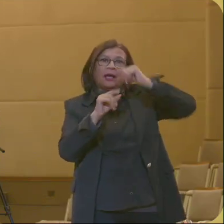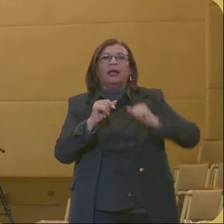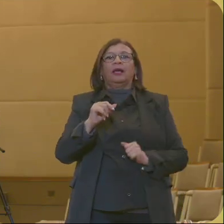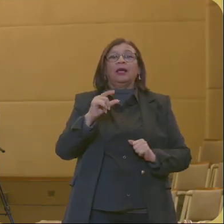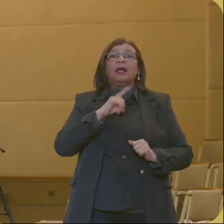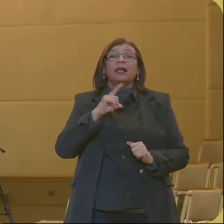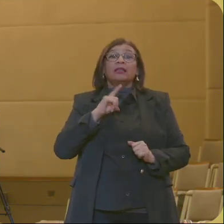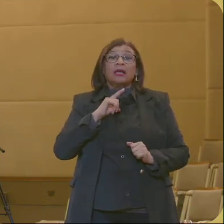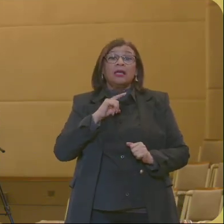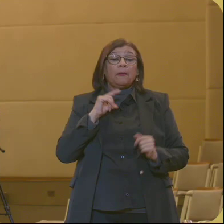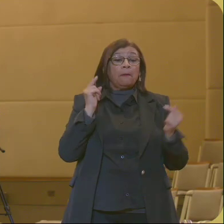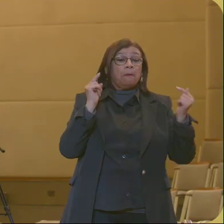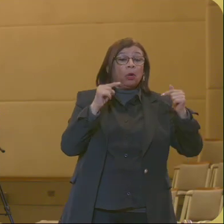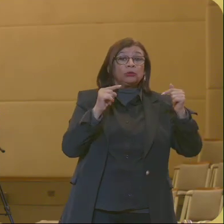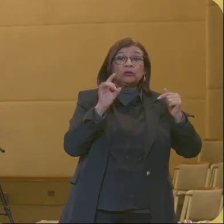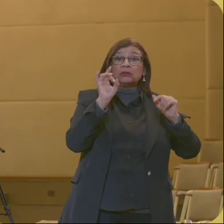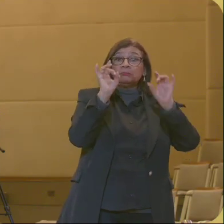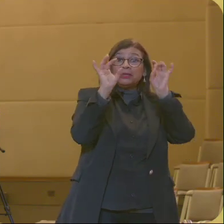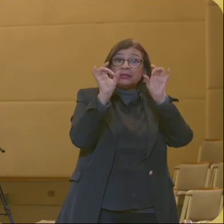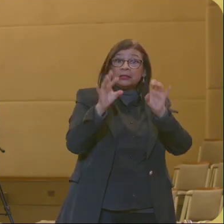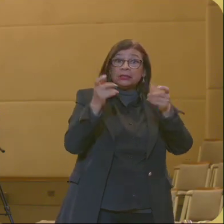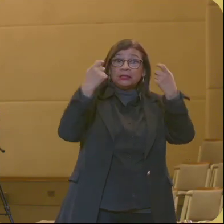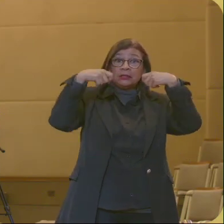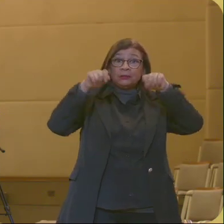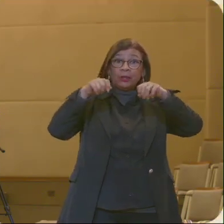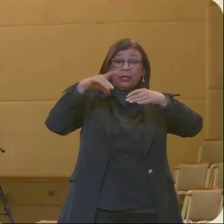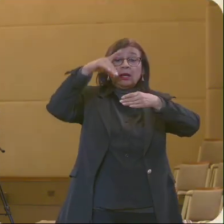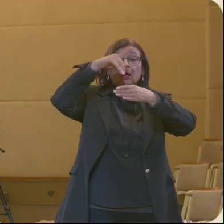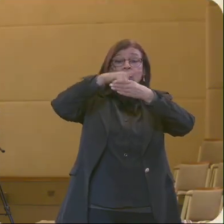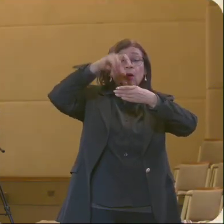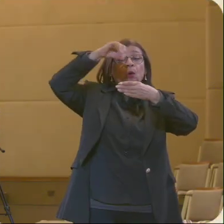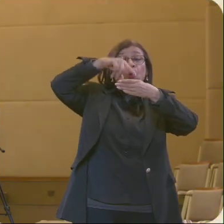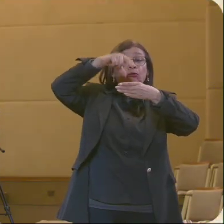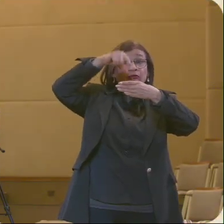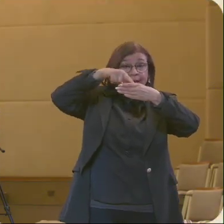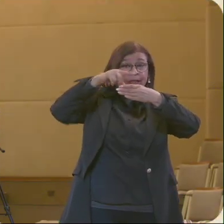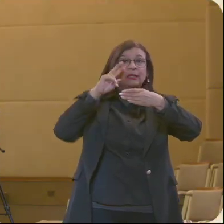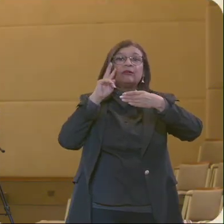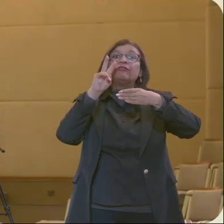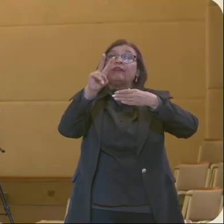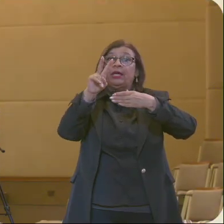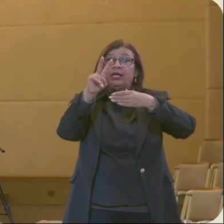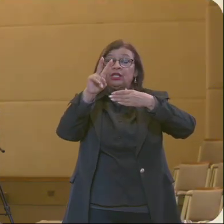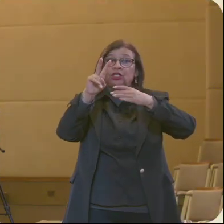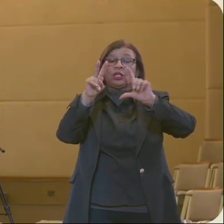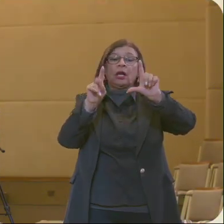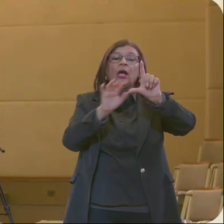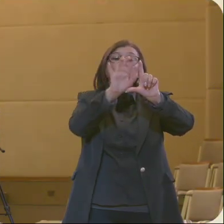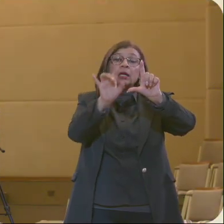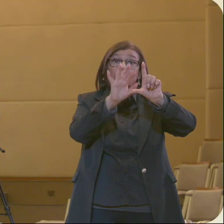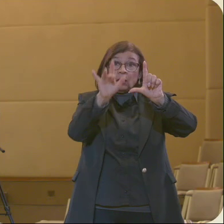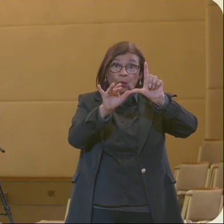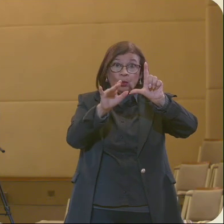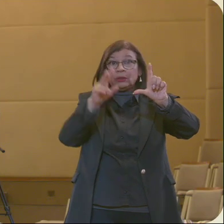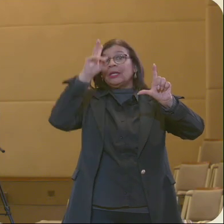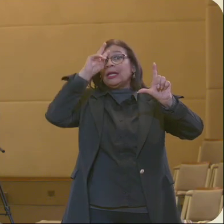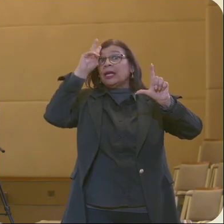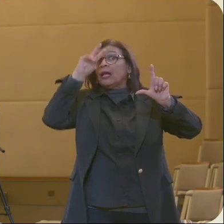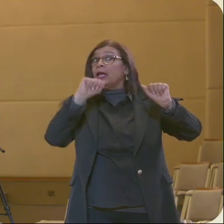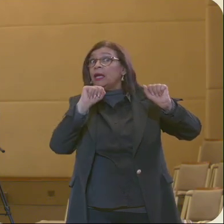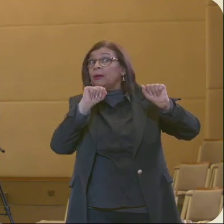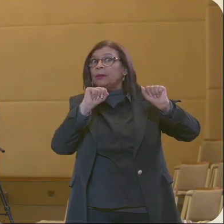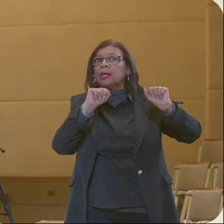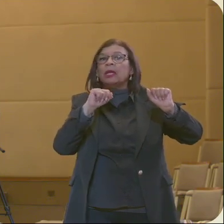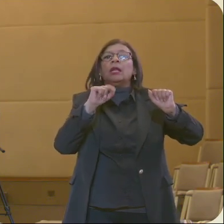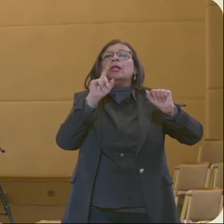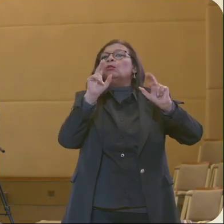contas específicas para recebimento da sua oferta. Visualize através do QR Code e lembre-se, jamais